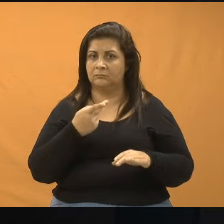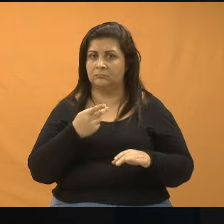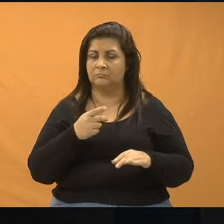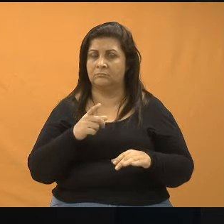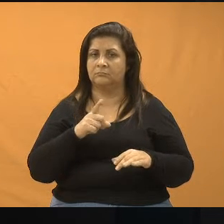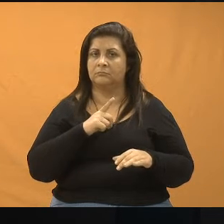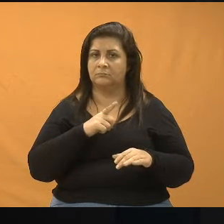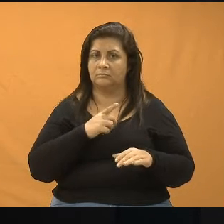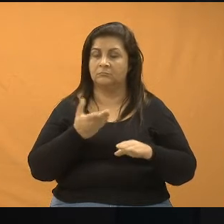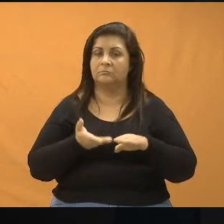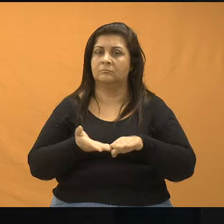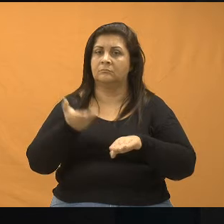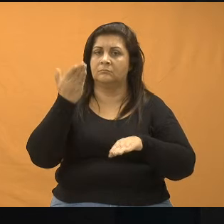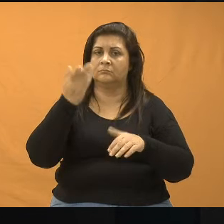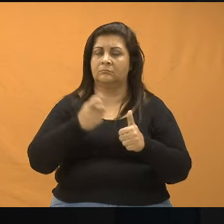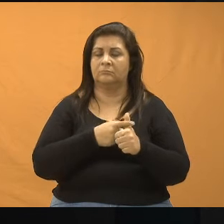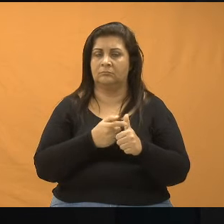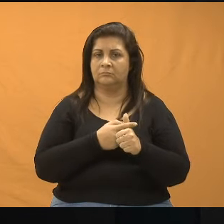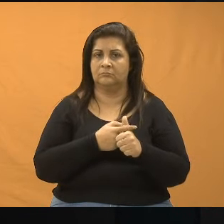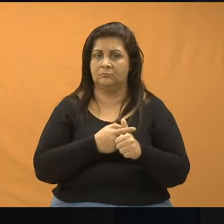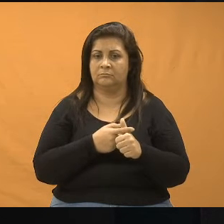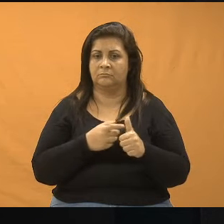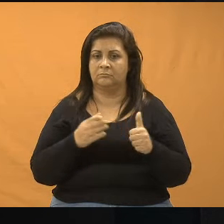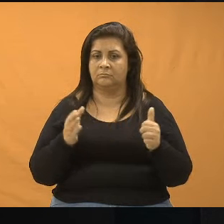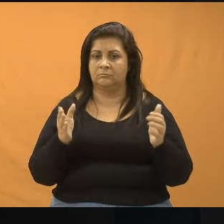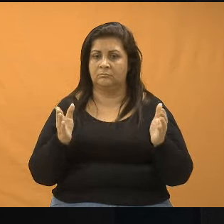dívida sim nessa gestão. Hoje